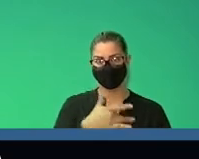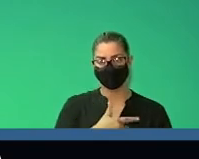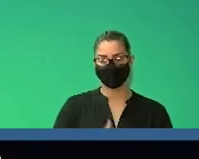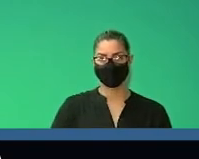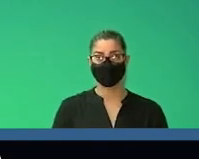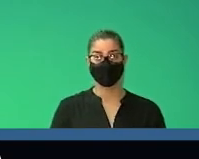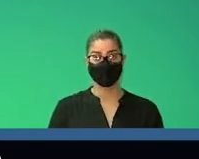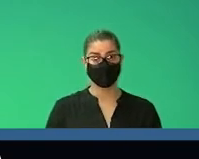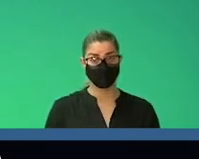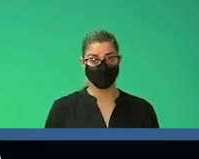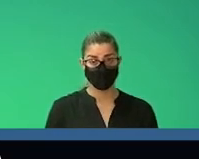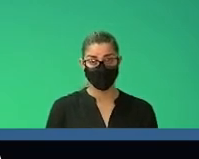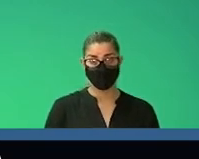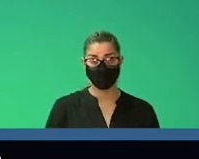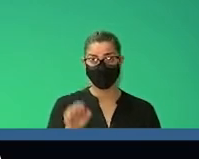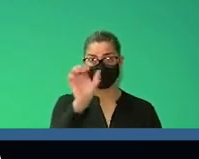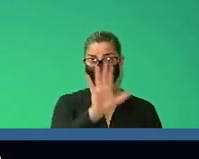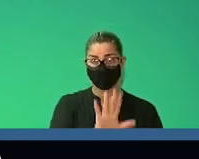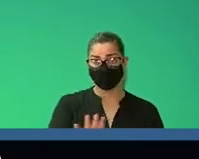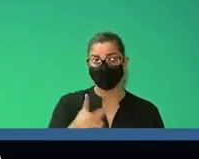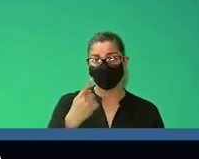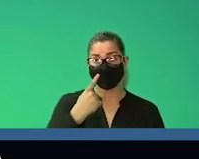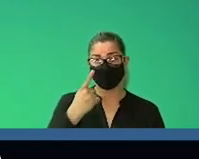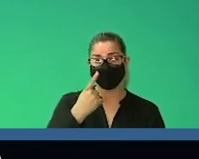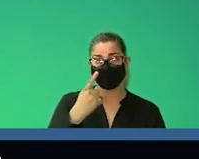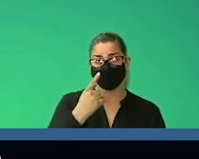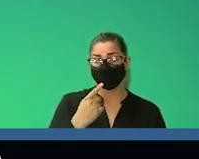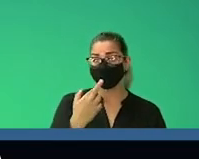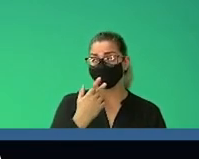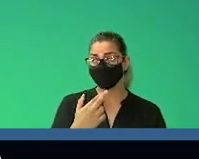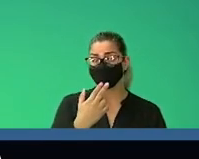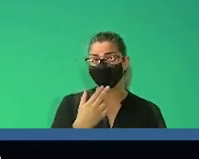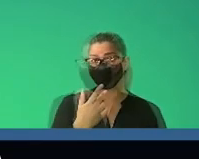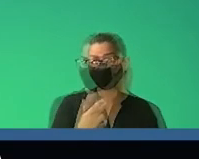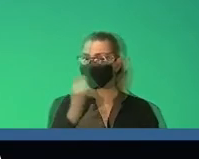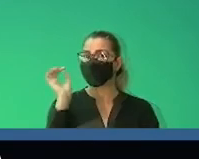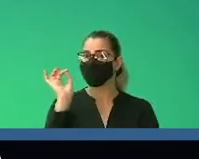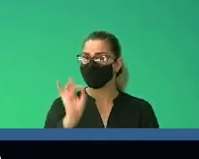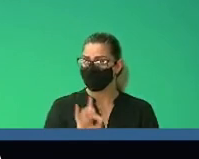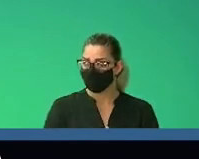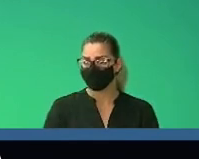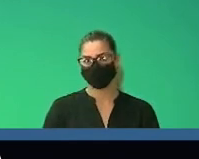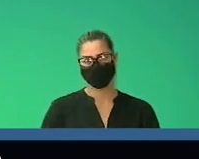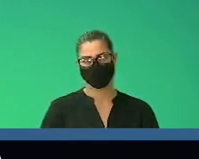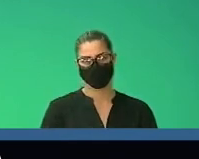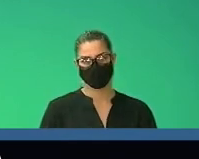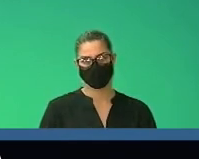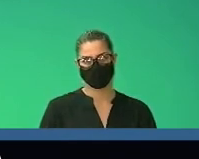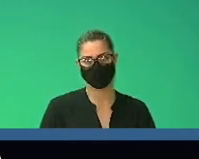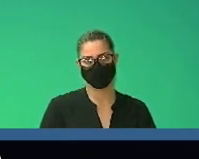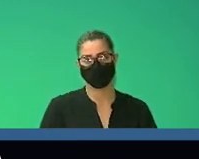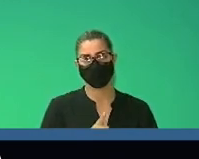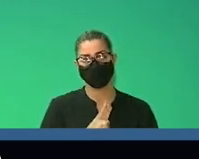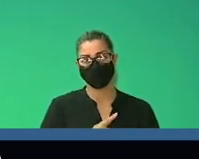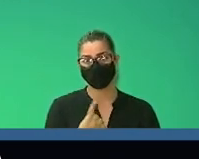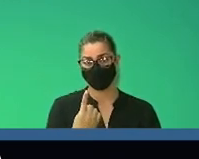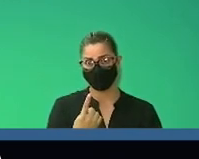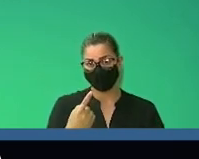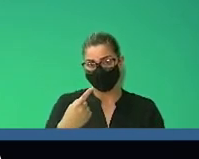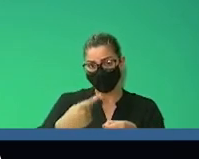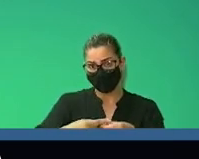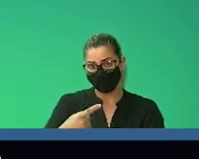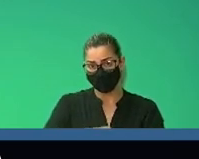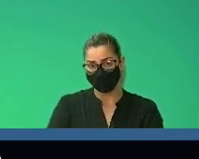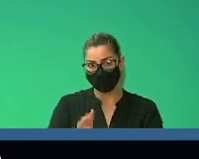mais avermelhada em relação ao último relatório do Prosseguir, e nós temos